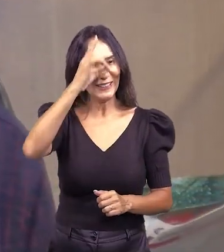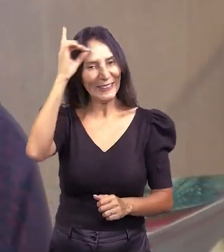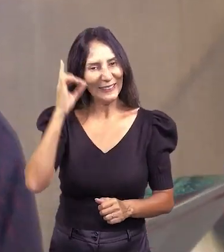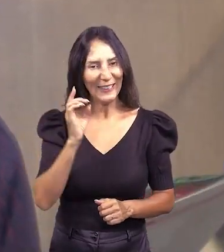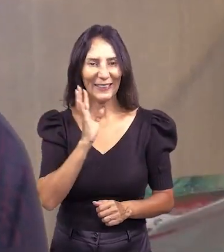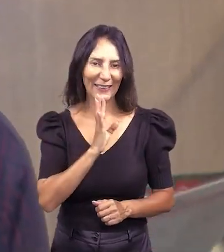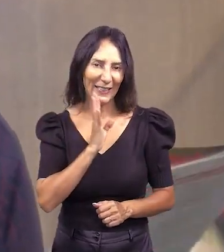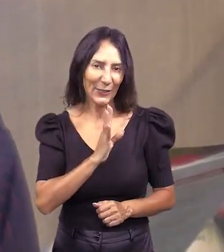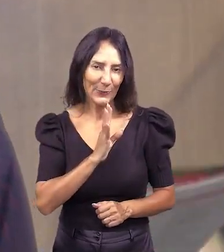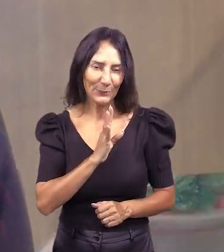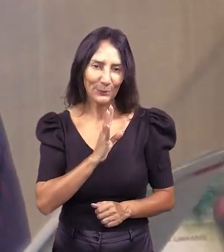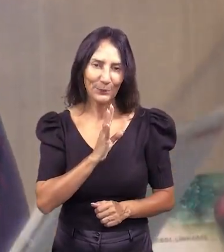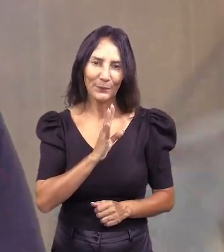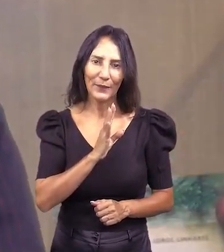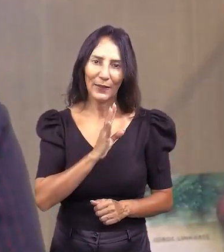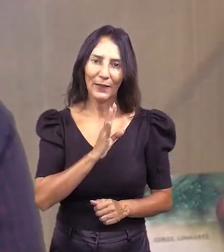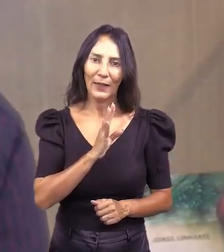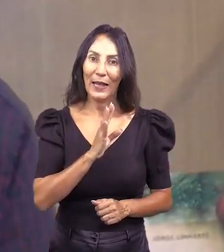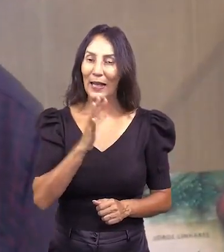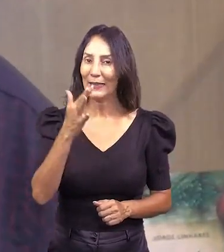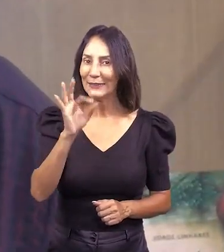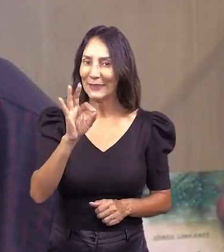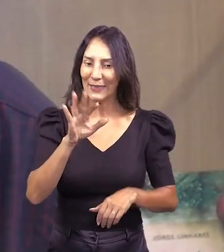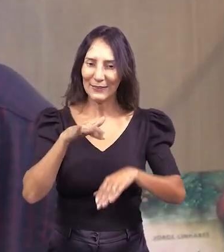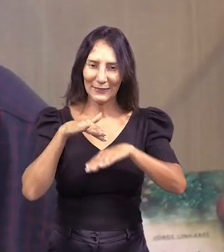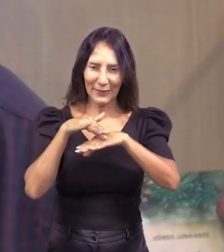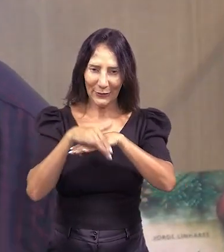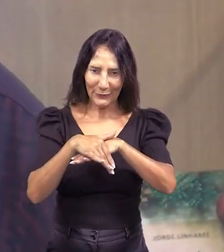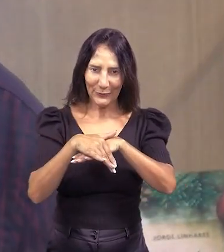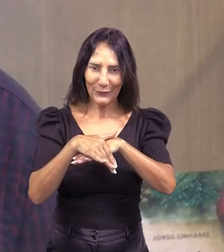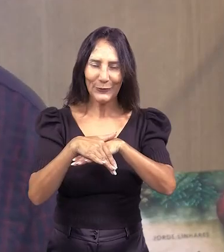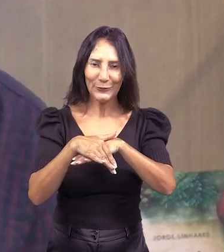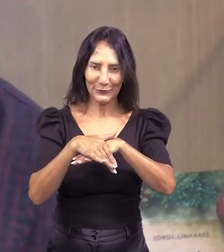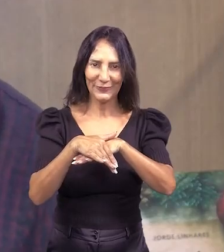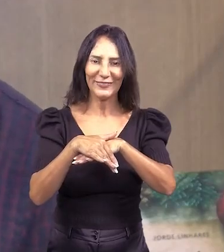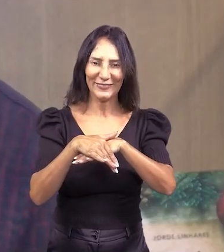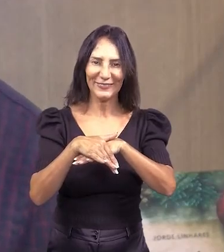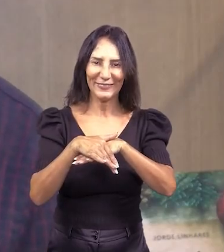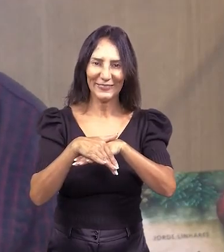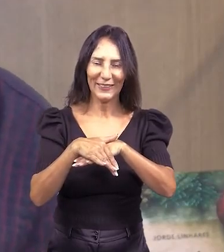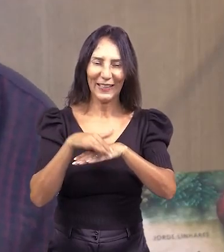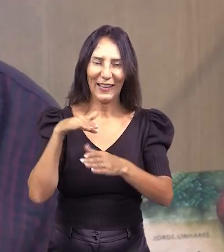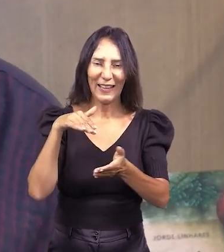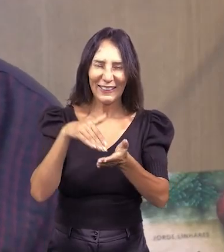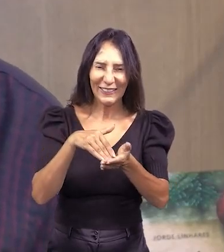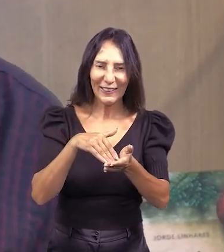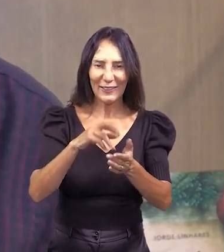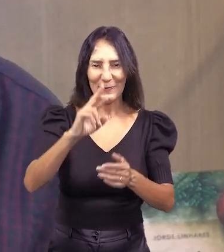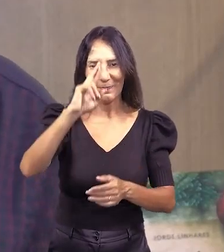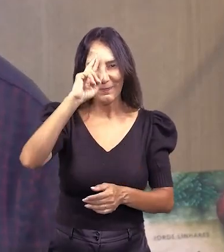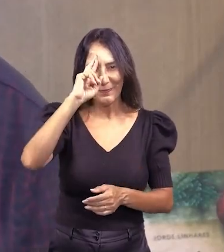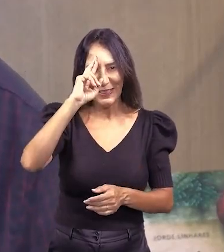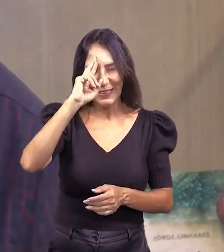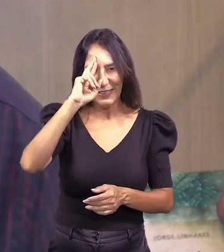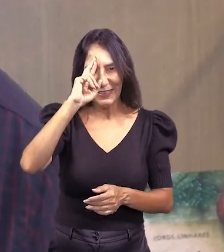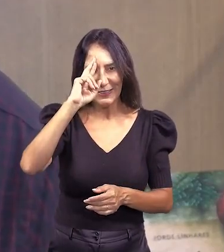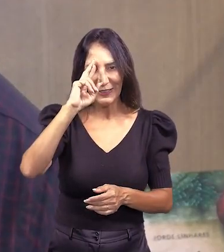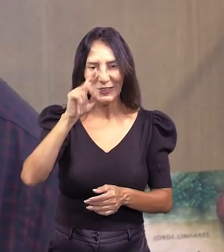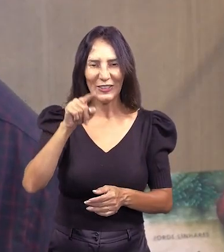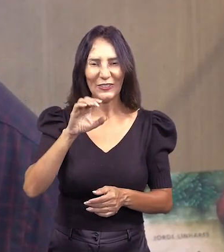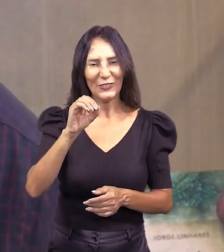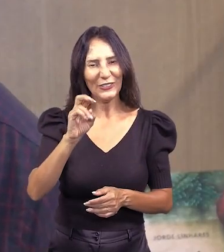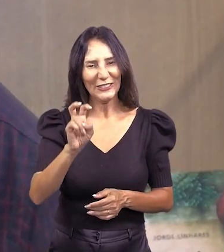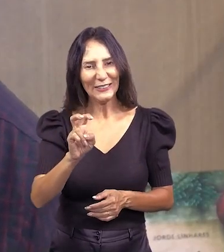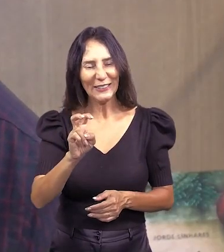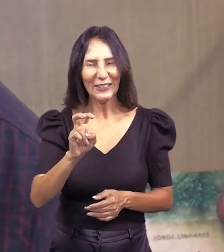hein? E toda a equipe de jovens. E às 22 horas, que é o culto da virada, até meia-noite